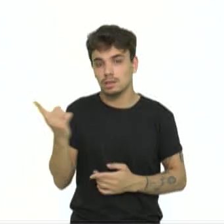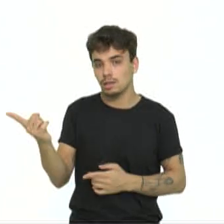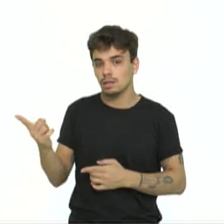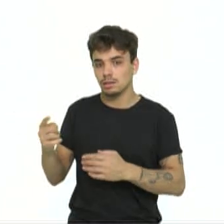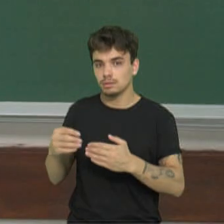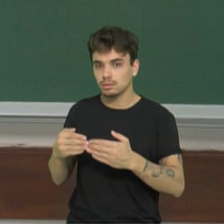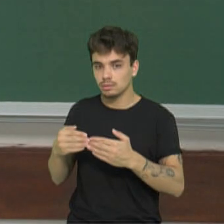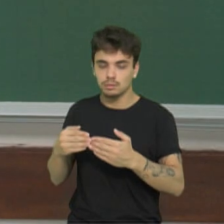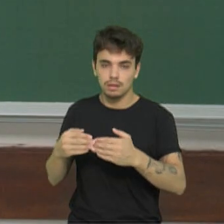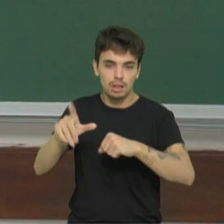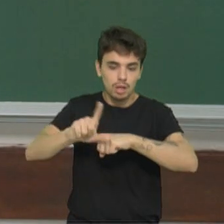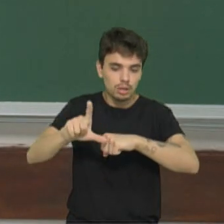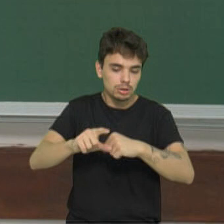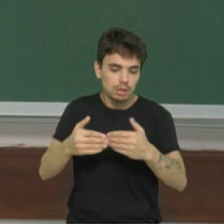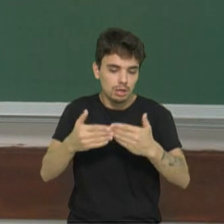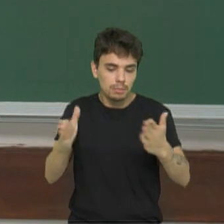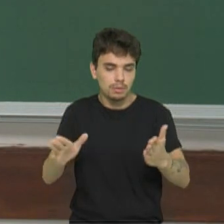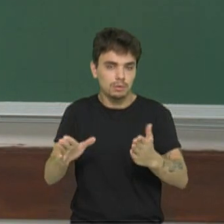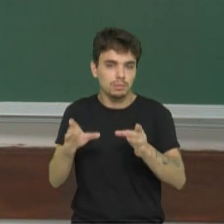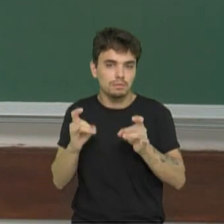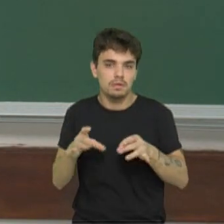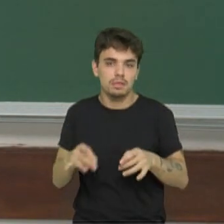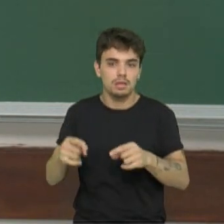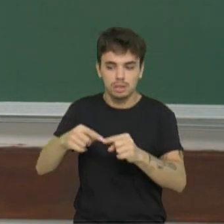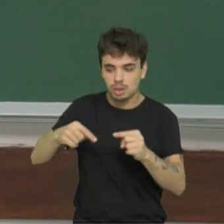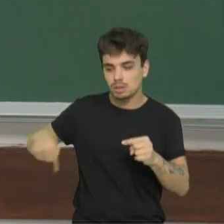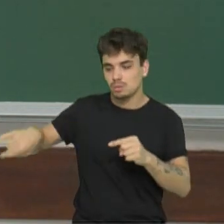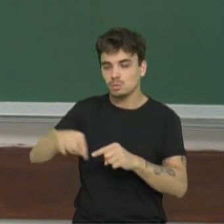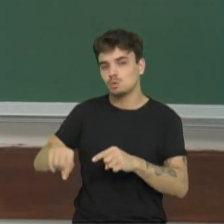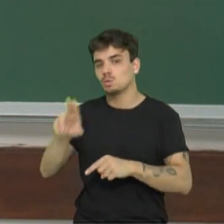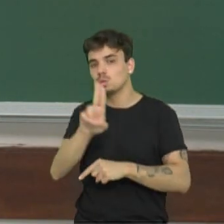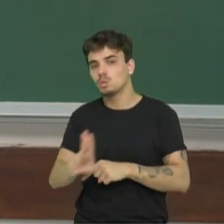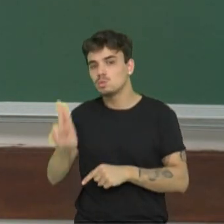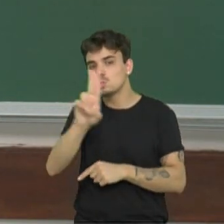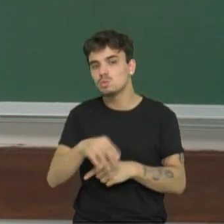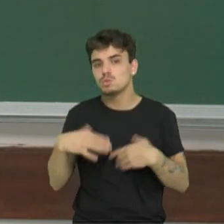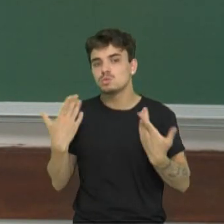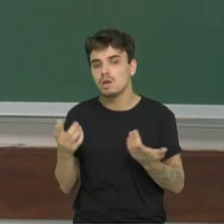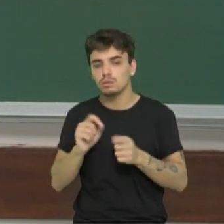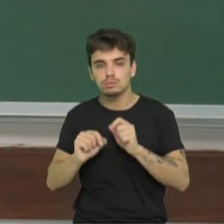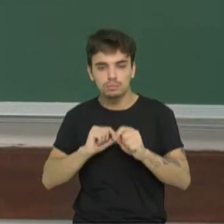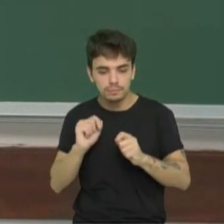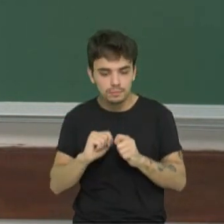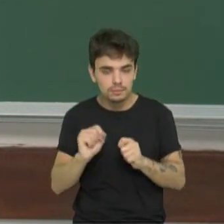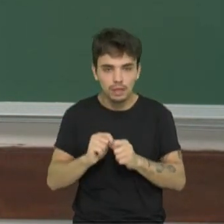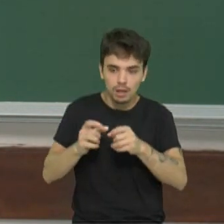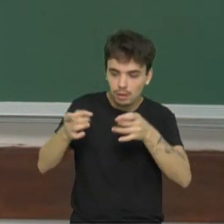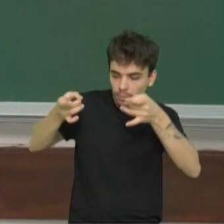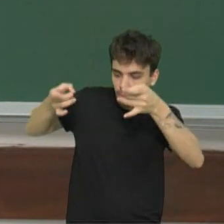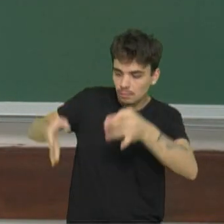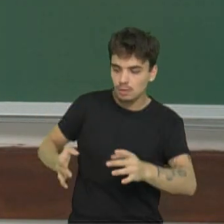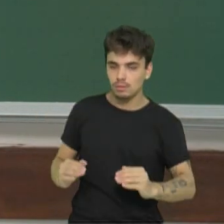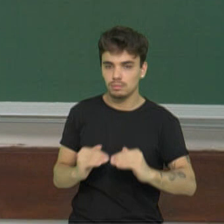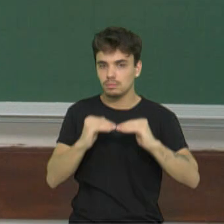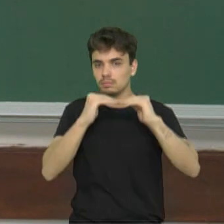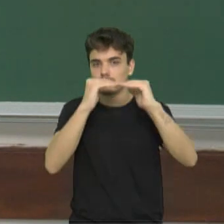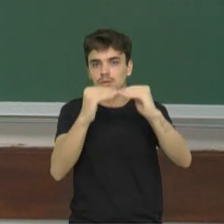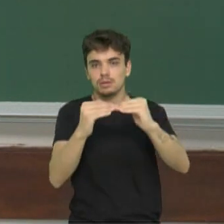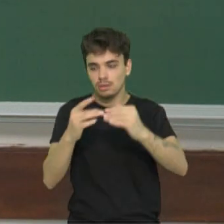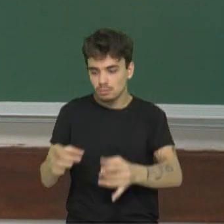de discos usados. O que eles fizeram com aquilo que tinha sido descartado pelos mais